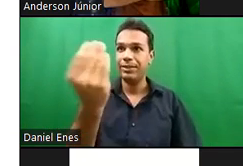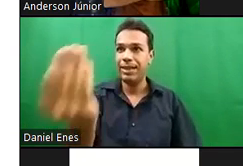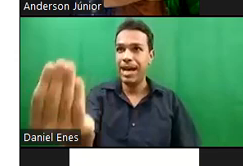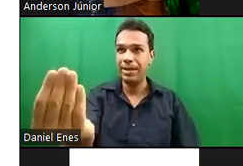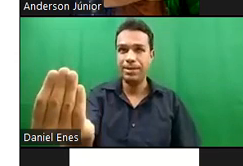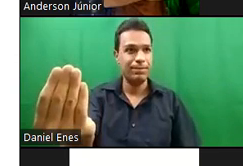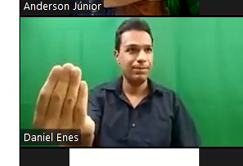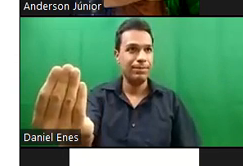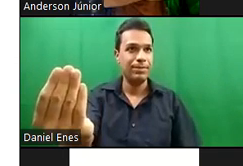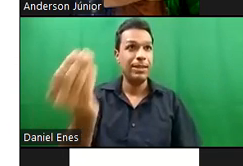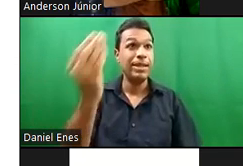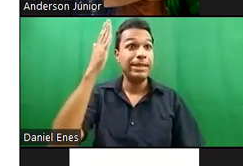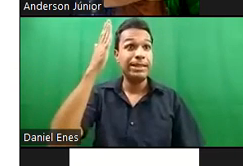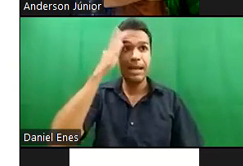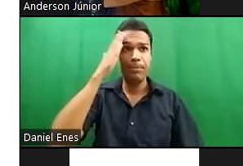dar.